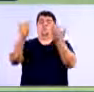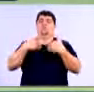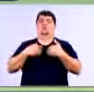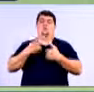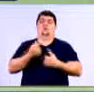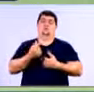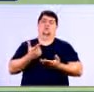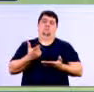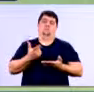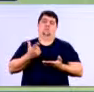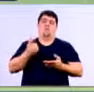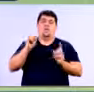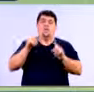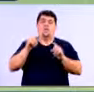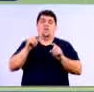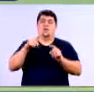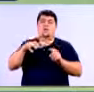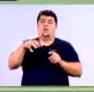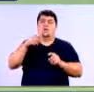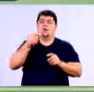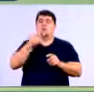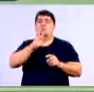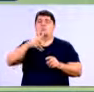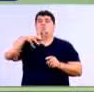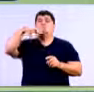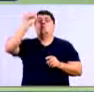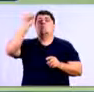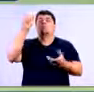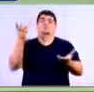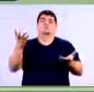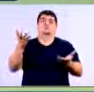o ganho que você tem ao longo de um período